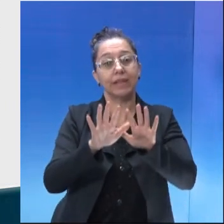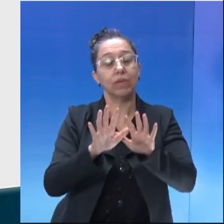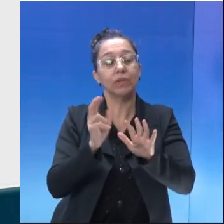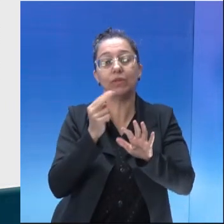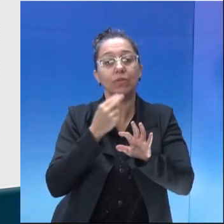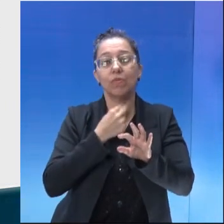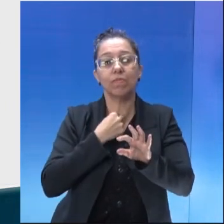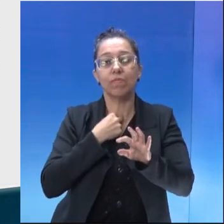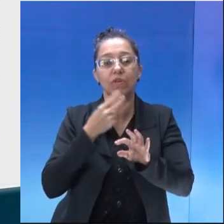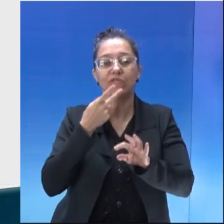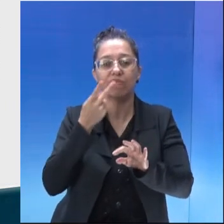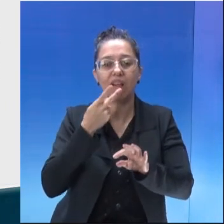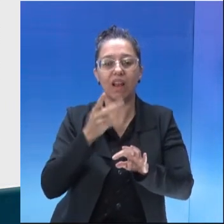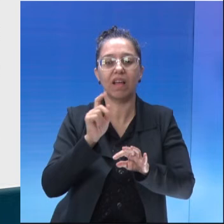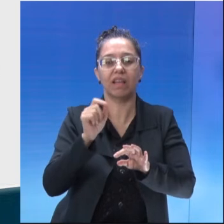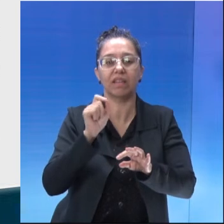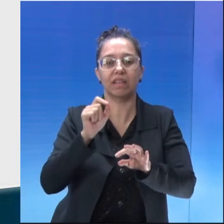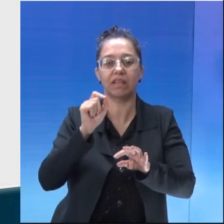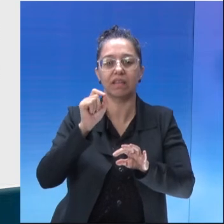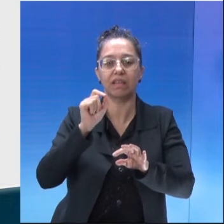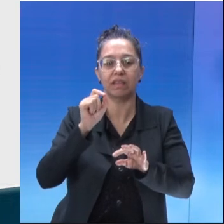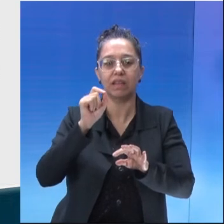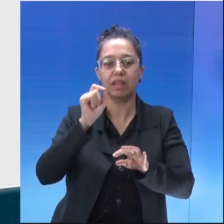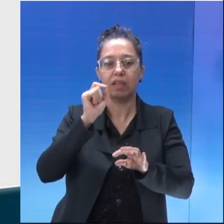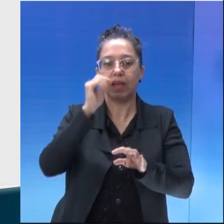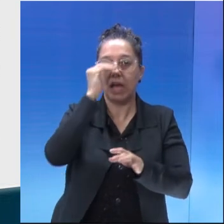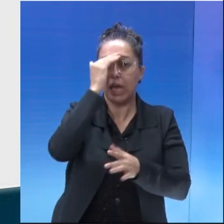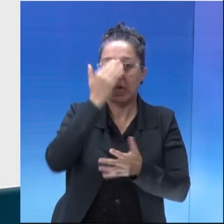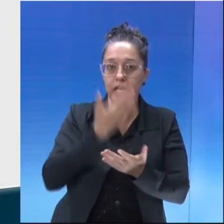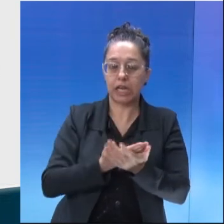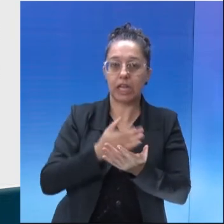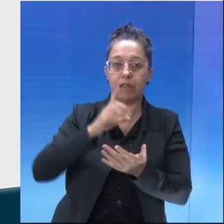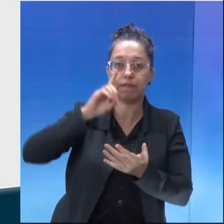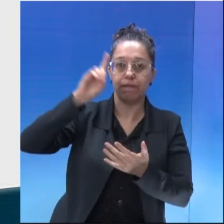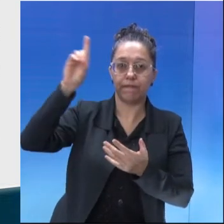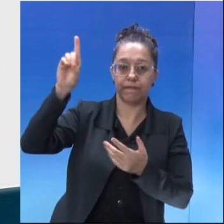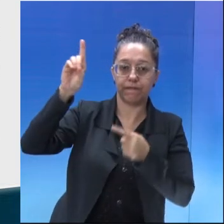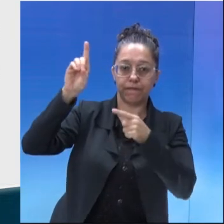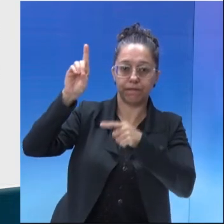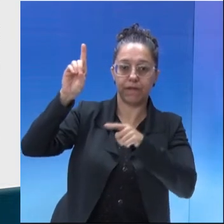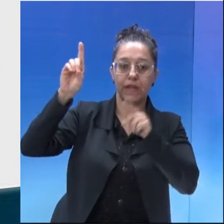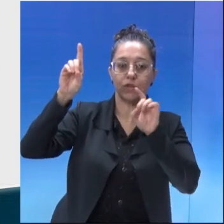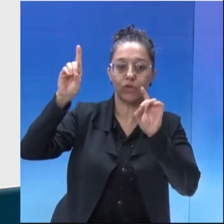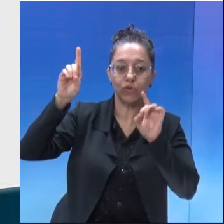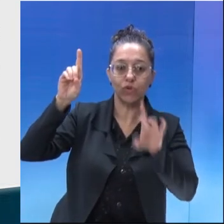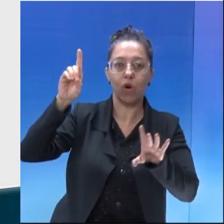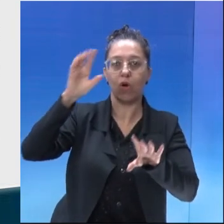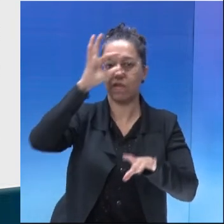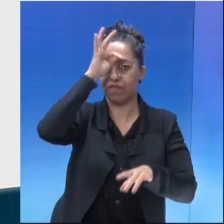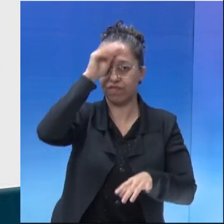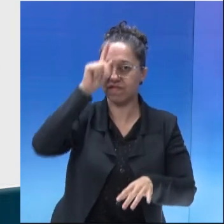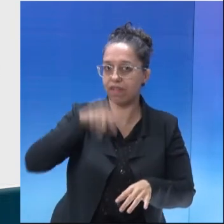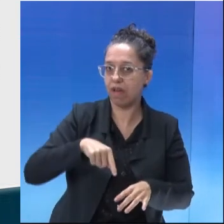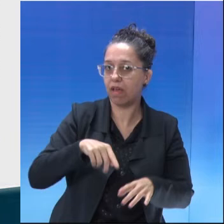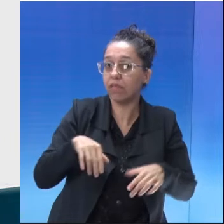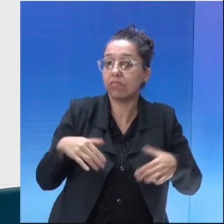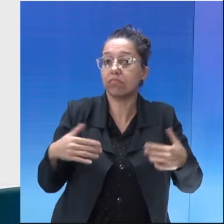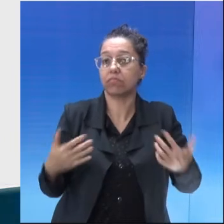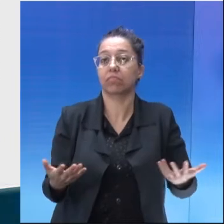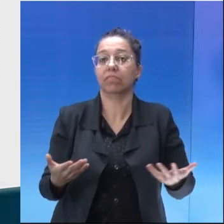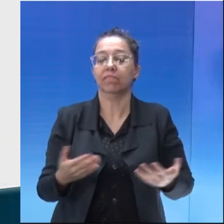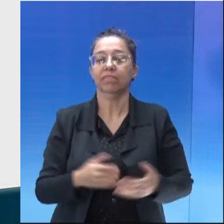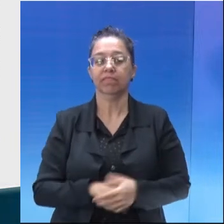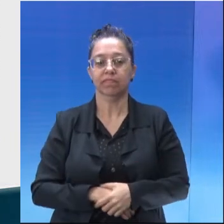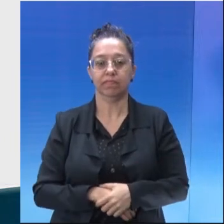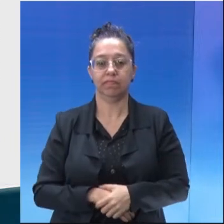Não podemos dizer que a crença em Deus é apenas uma questão de fé. Não podemos dizer que a crença em Deus é